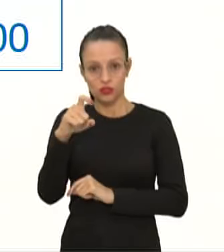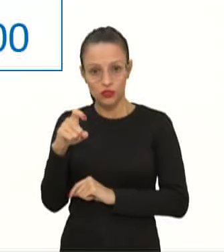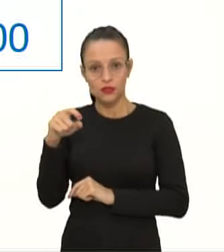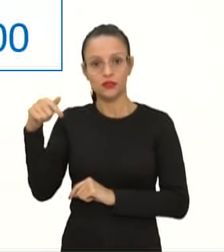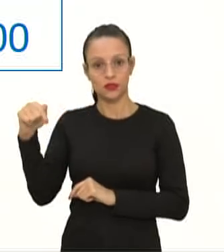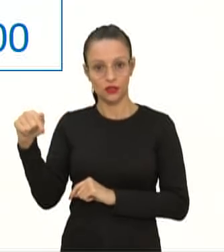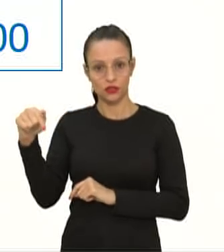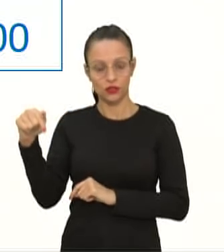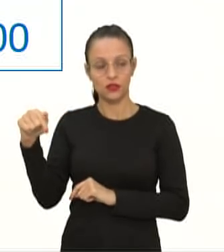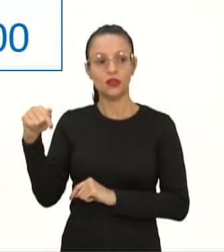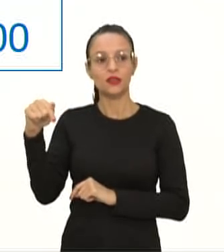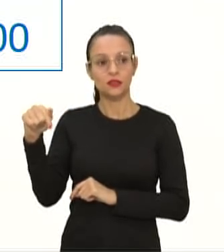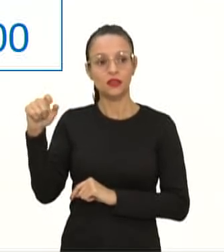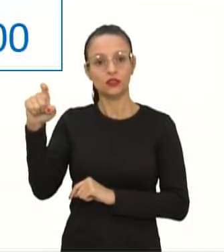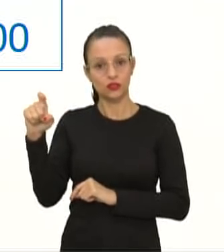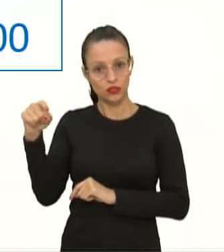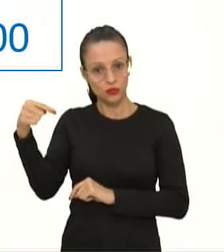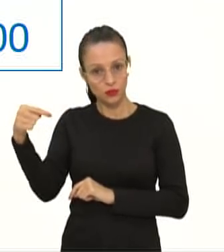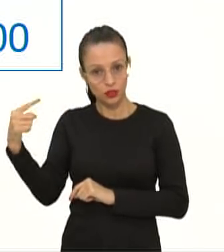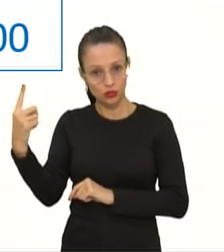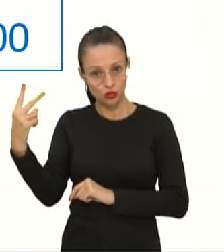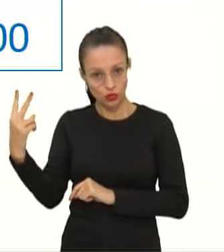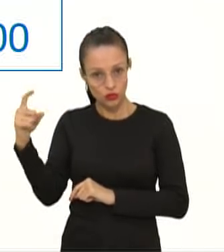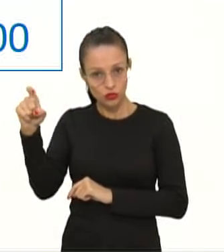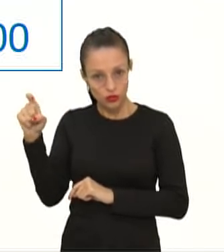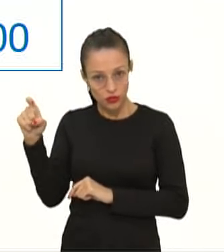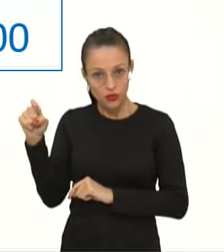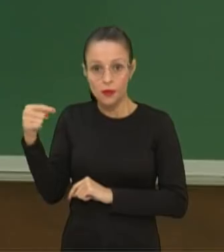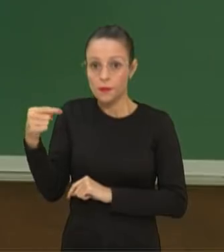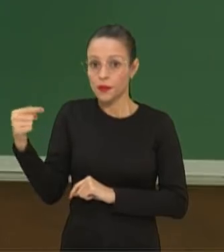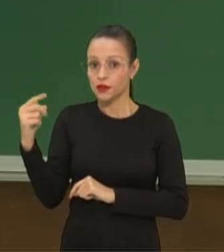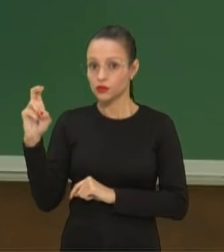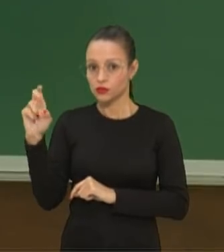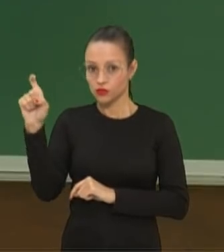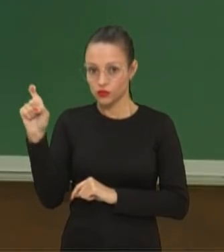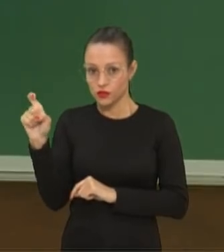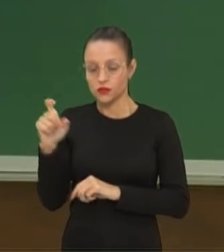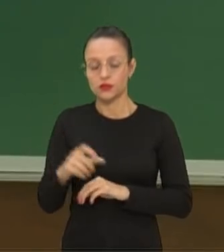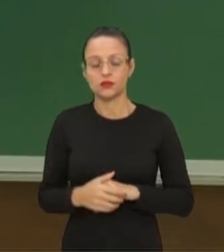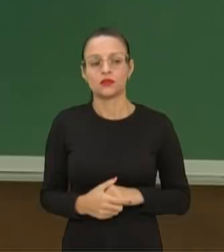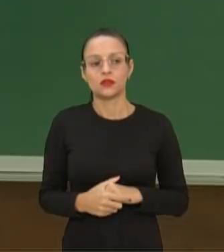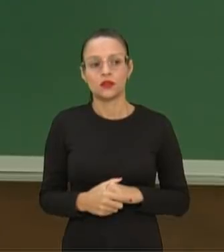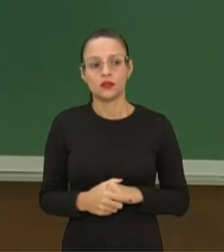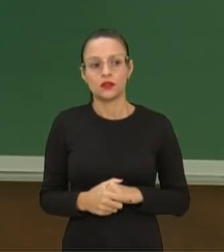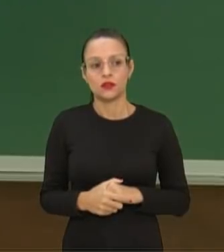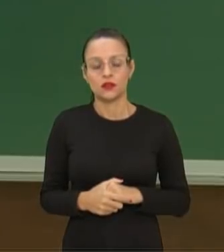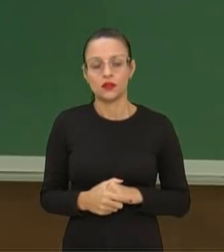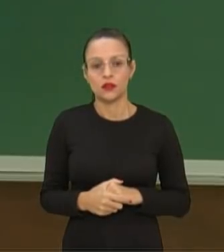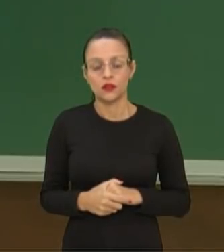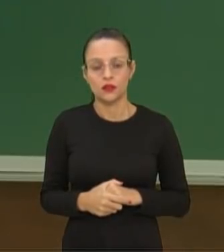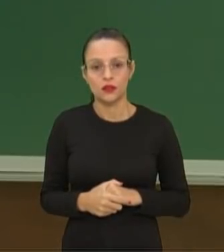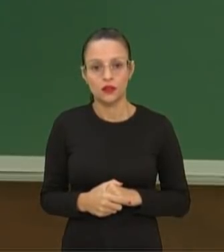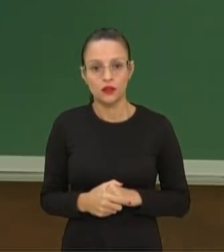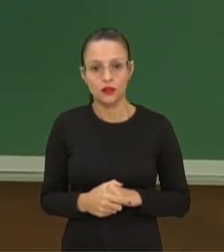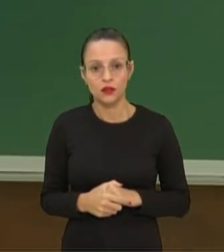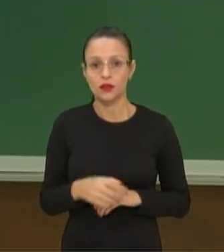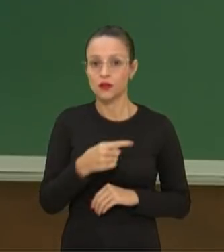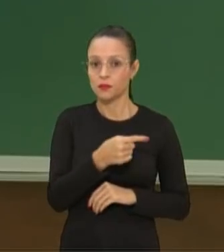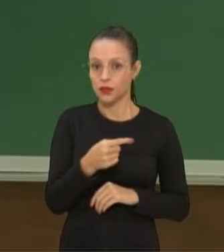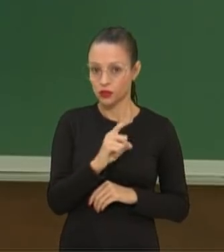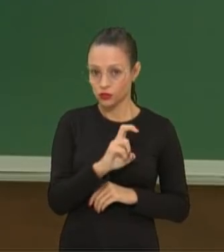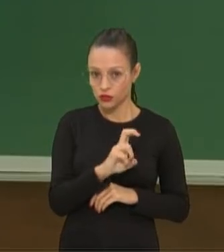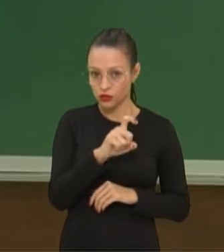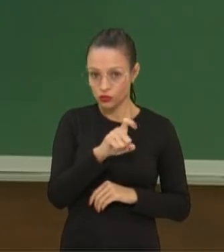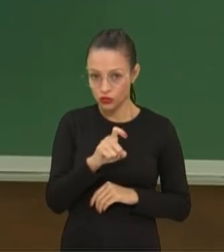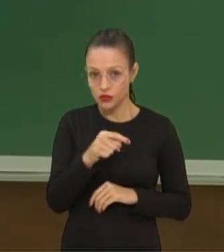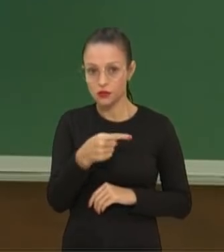7. 7x menos 12x dá menos 5x. Está aqui. Menos 5x igual a